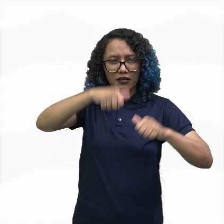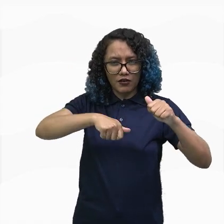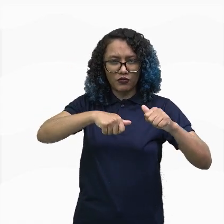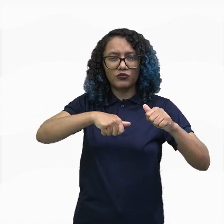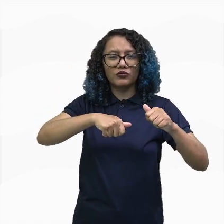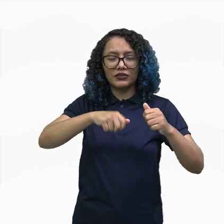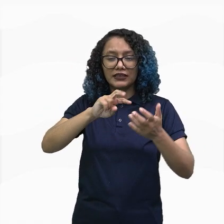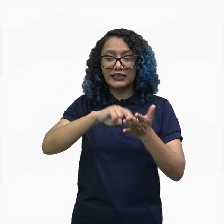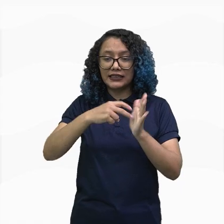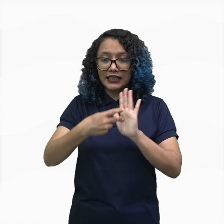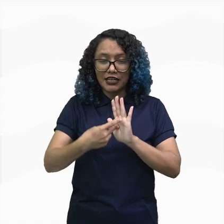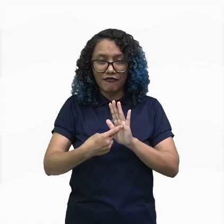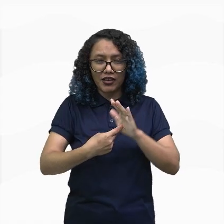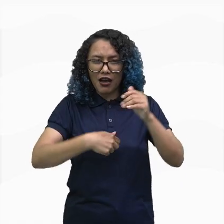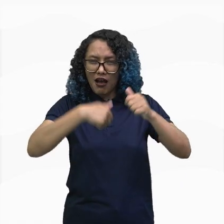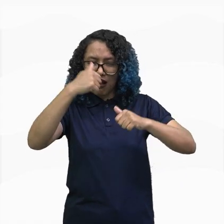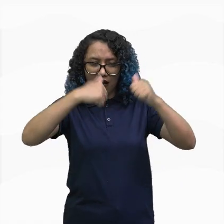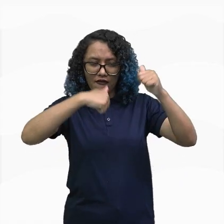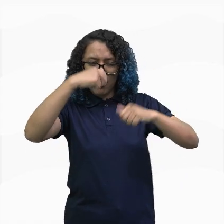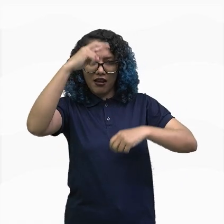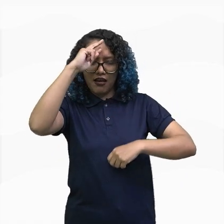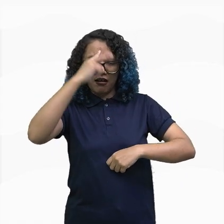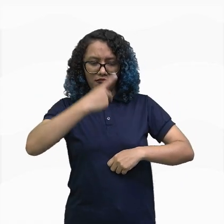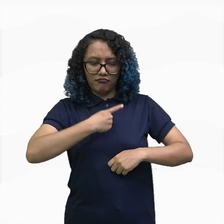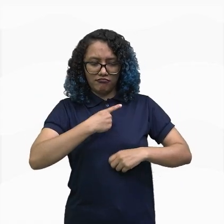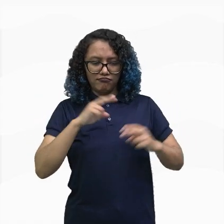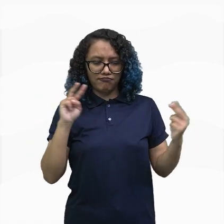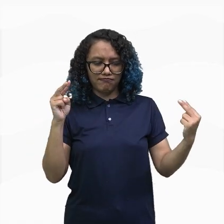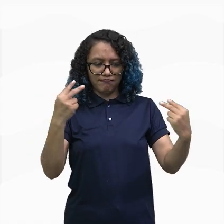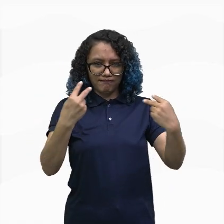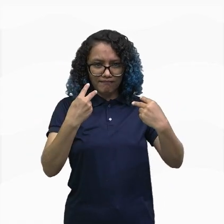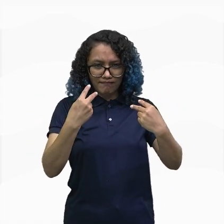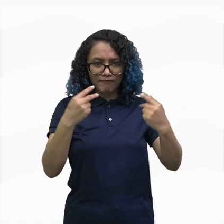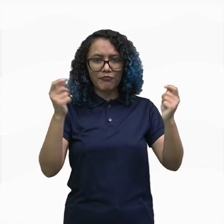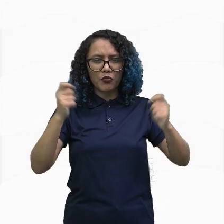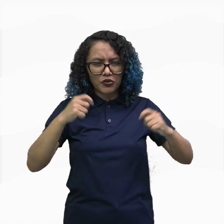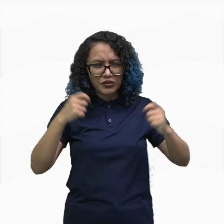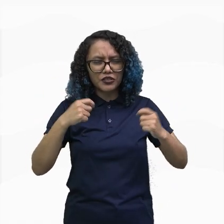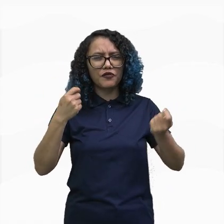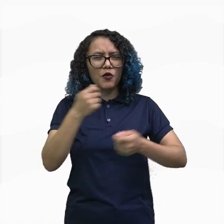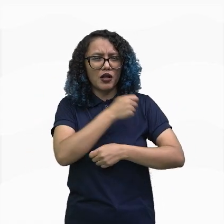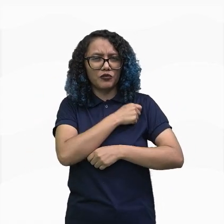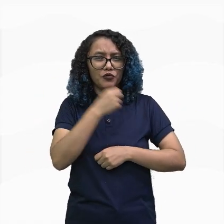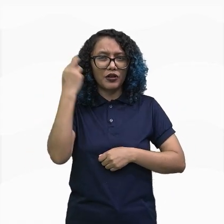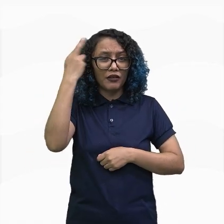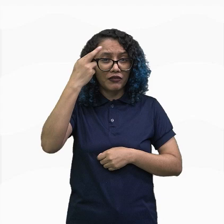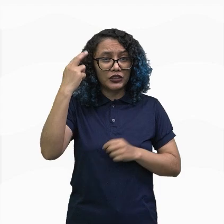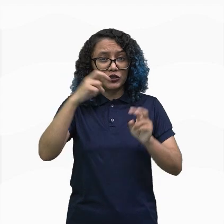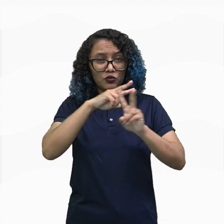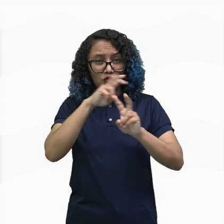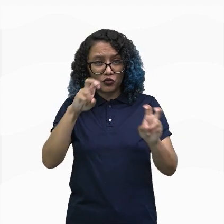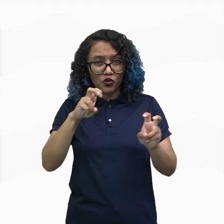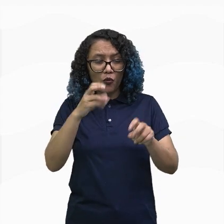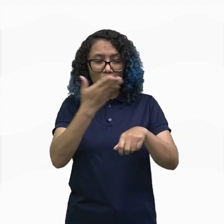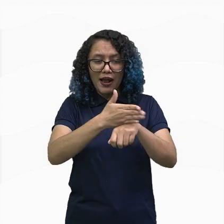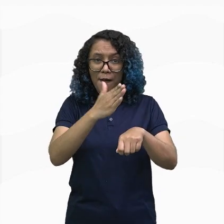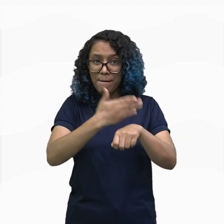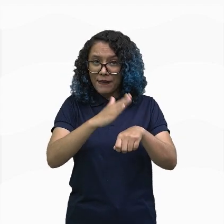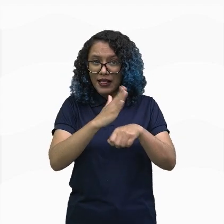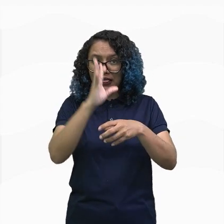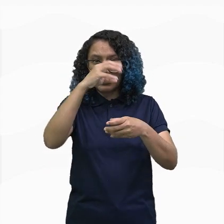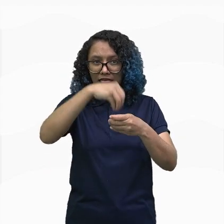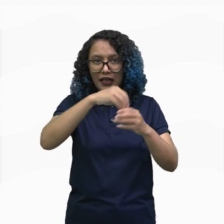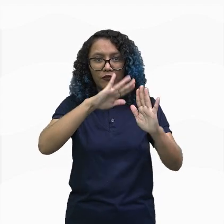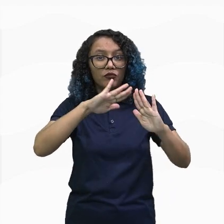se autoavaliar, permite que o aluno reflita sobre a própria atuação na